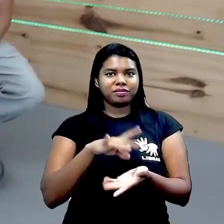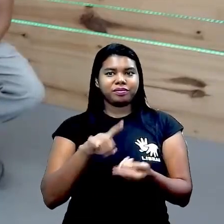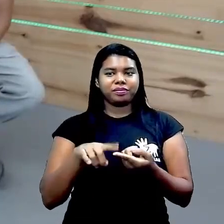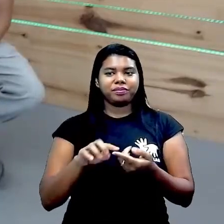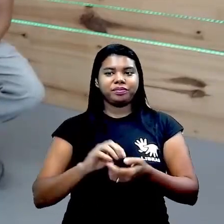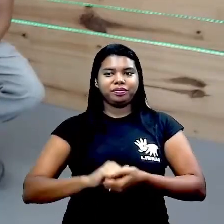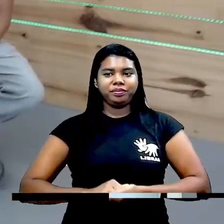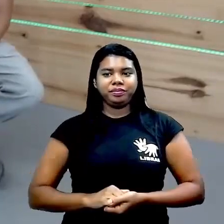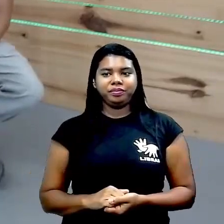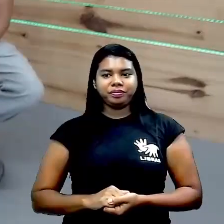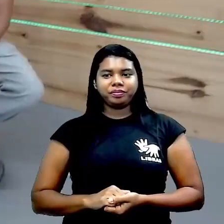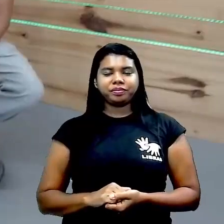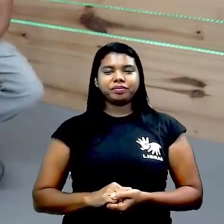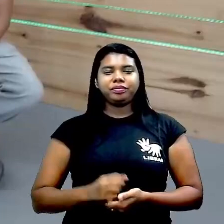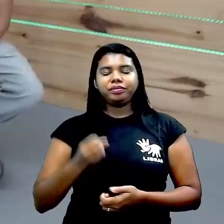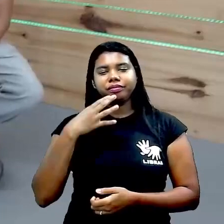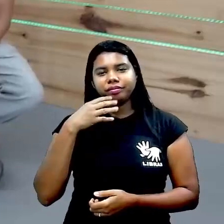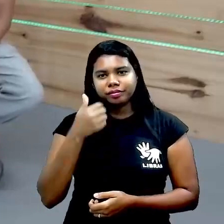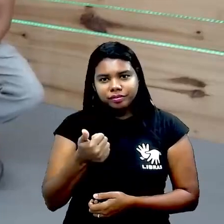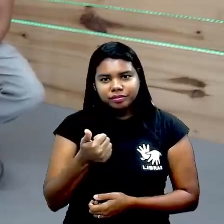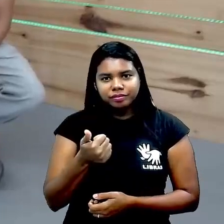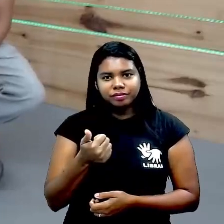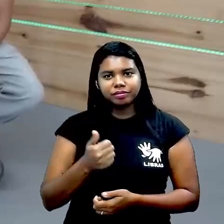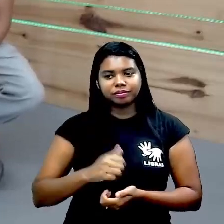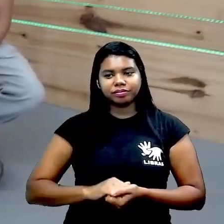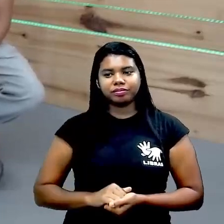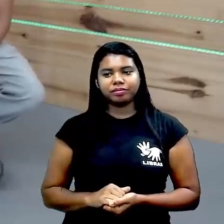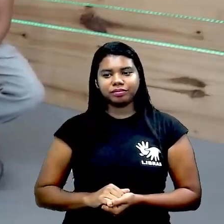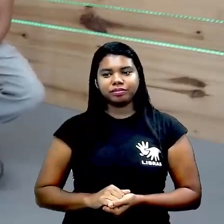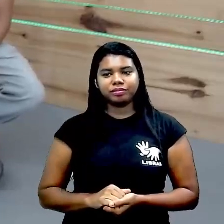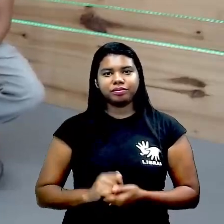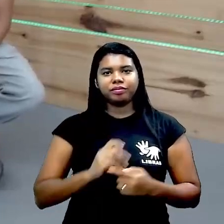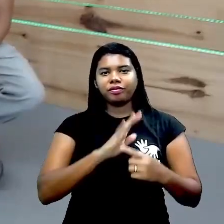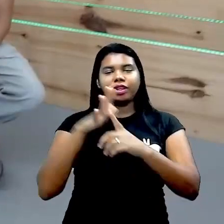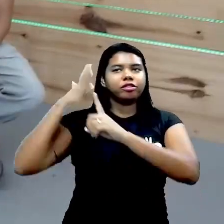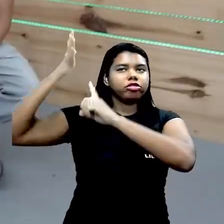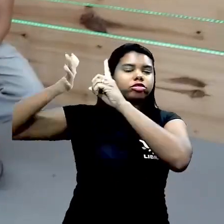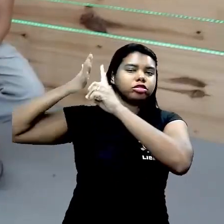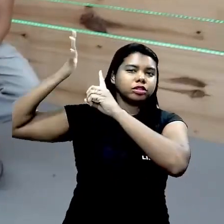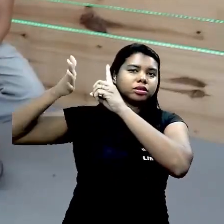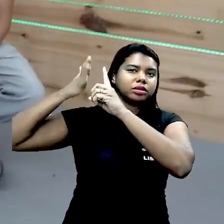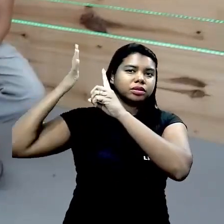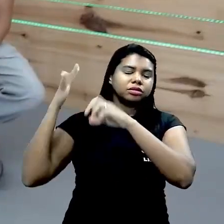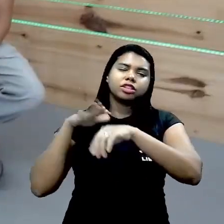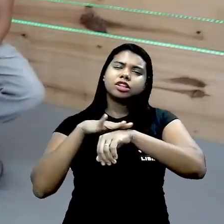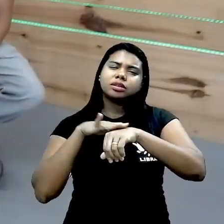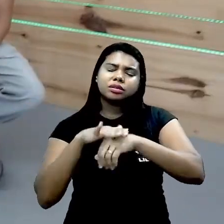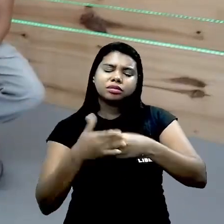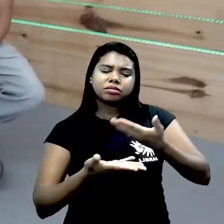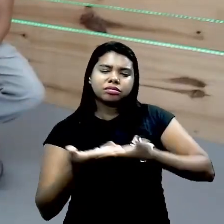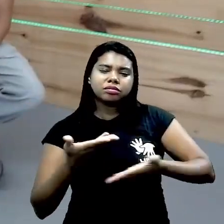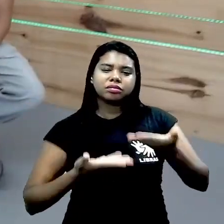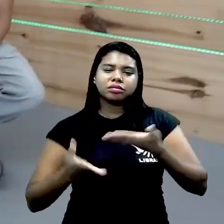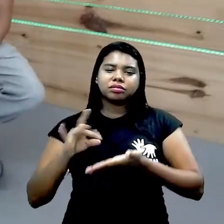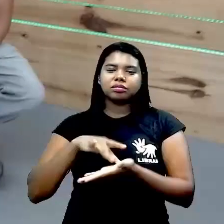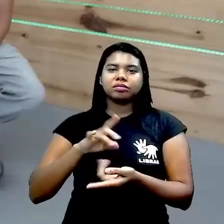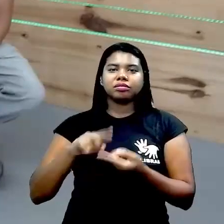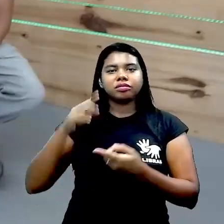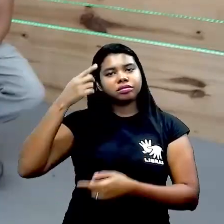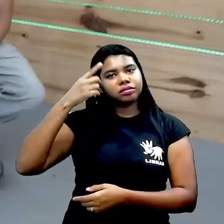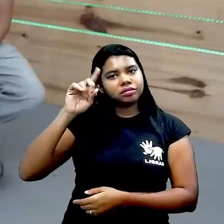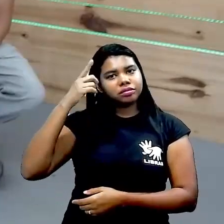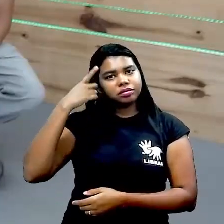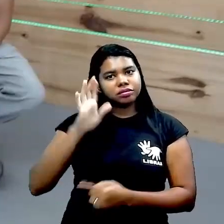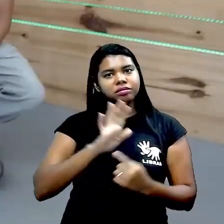né, de uma forma mais descontraída. Não, a gente não vai trazer uma palestra, vai ser uma conversa. E vai sair